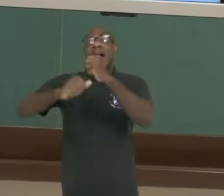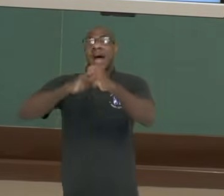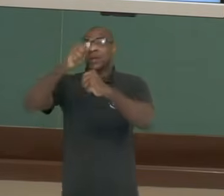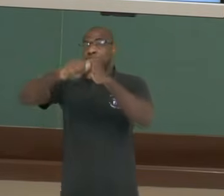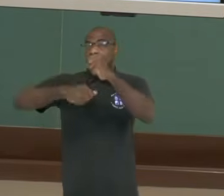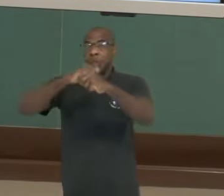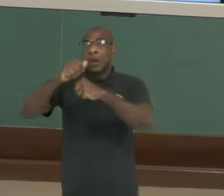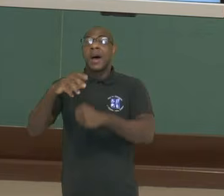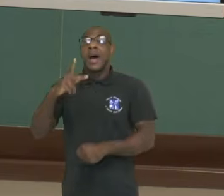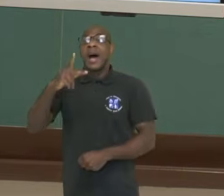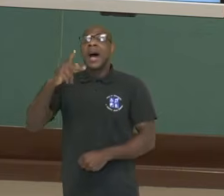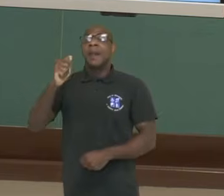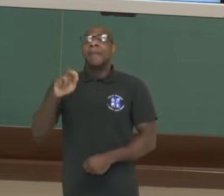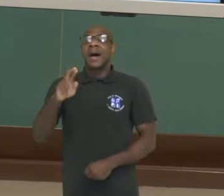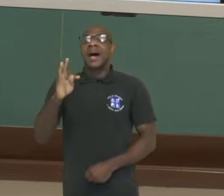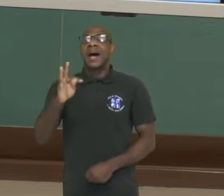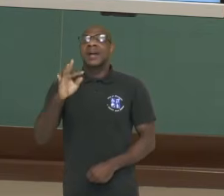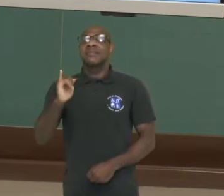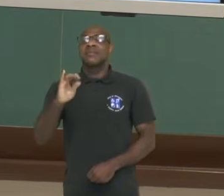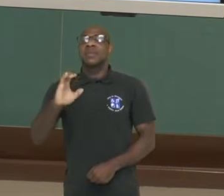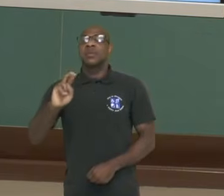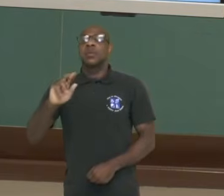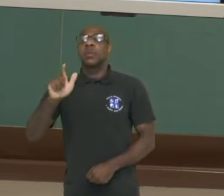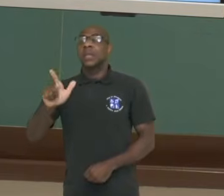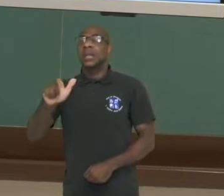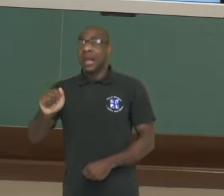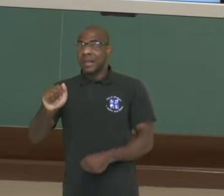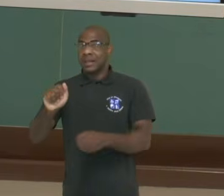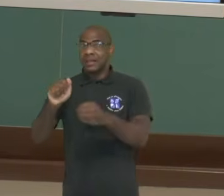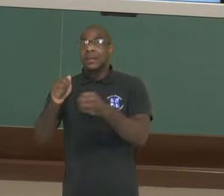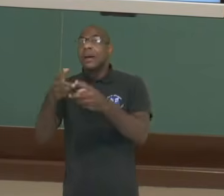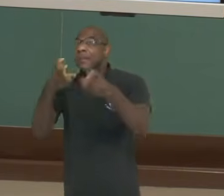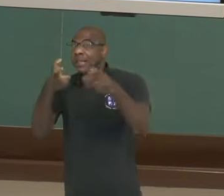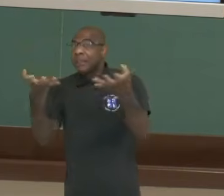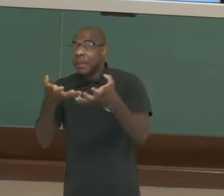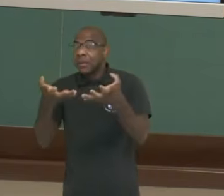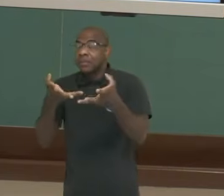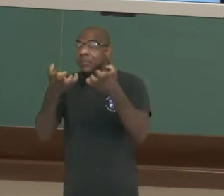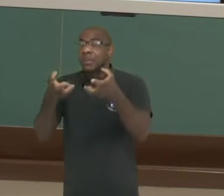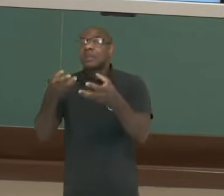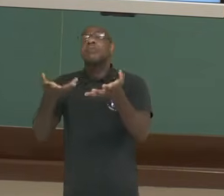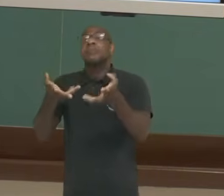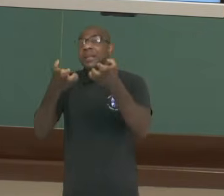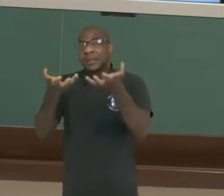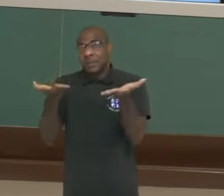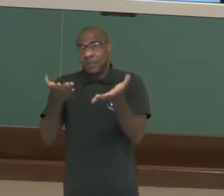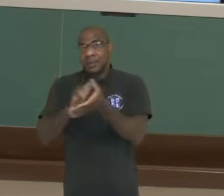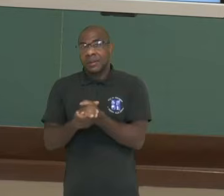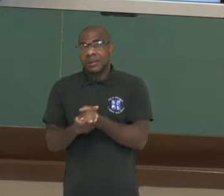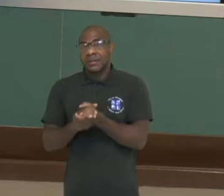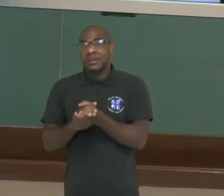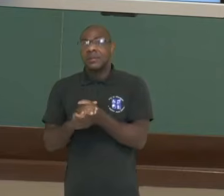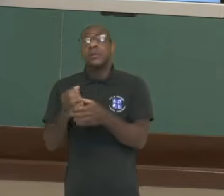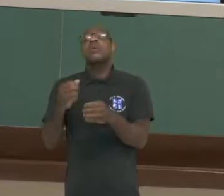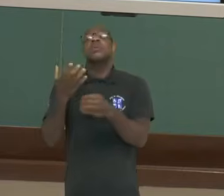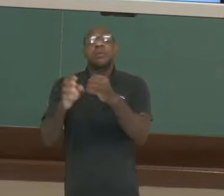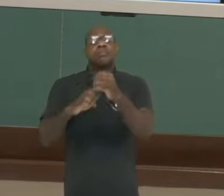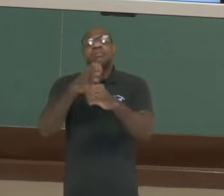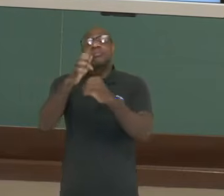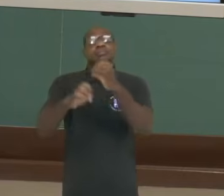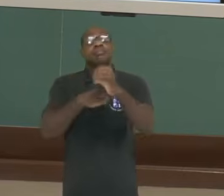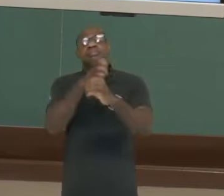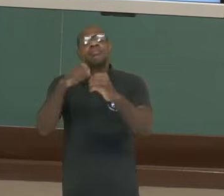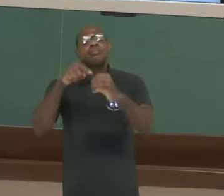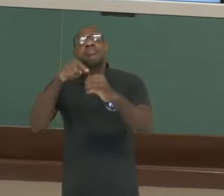lado essa imagem de um átomo, né? Então, você vai identificar, olha aqui, ó, 1, 2 e 3.